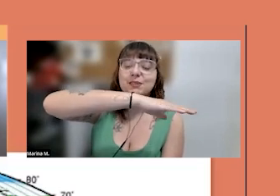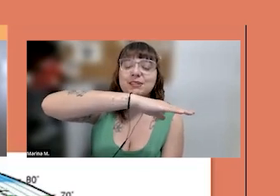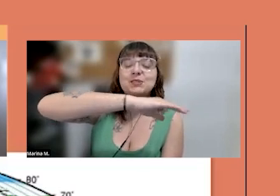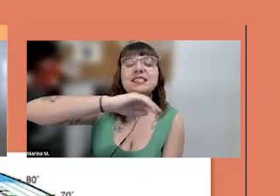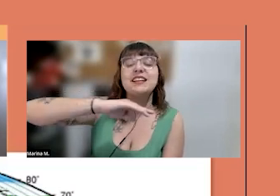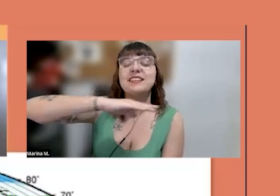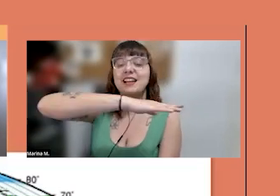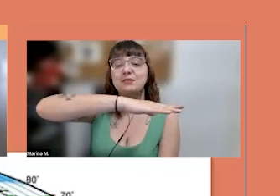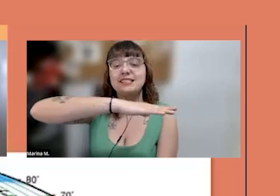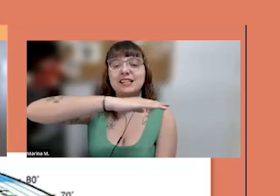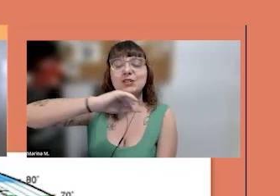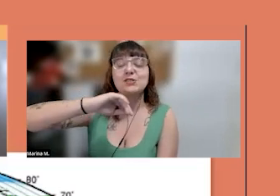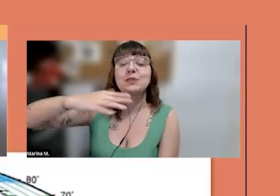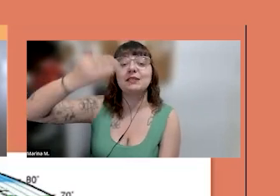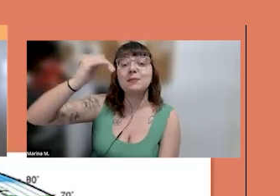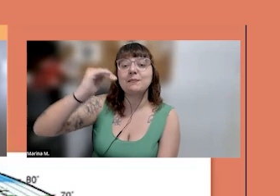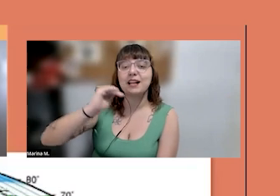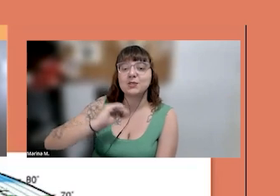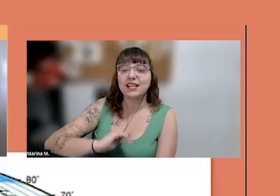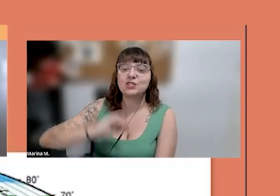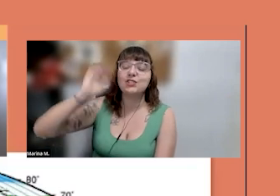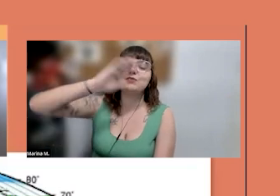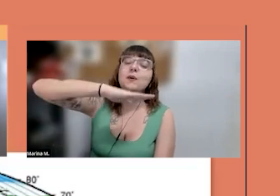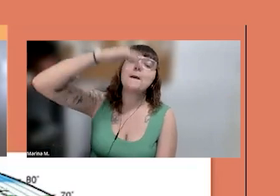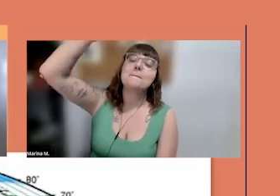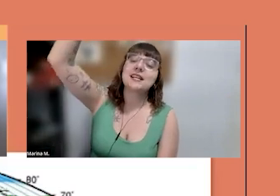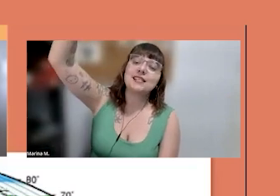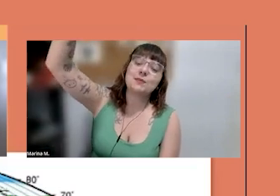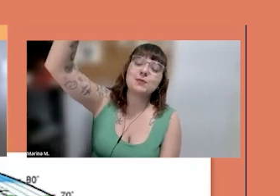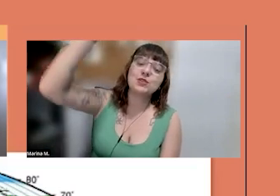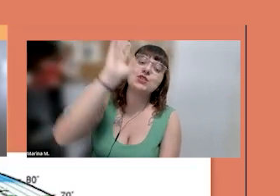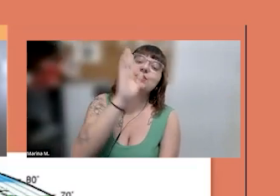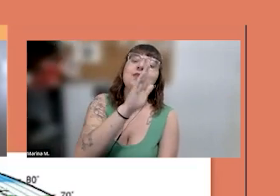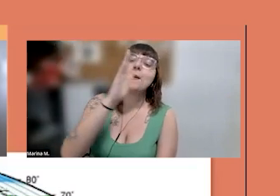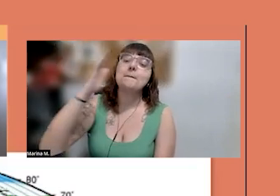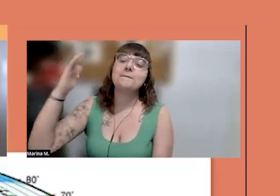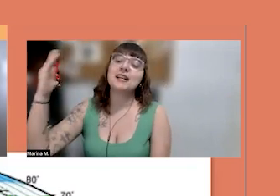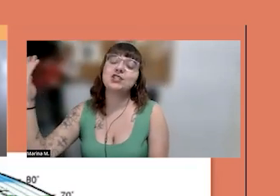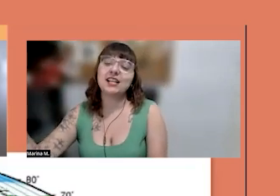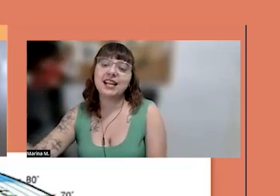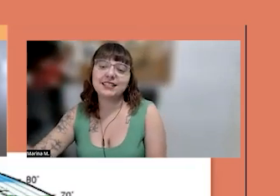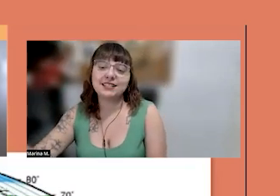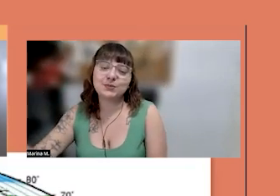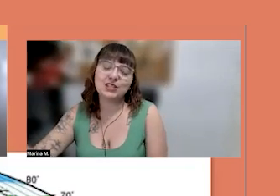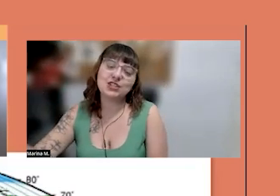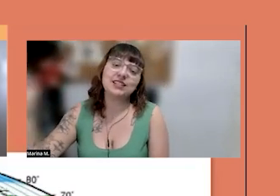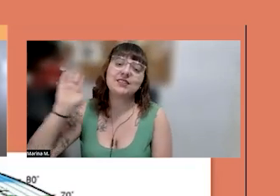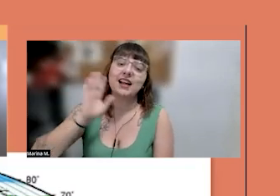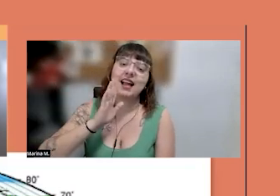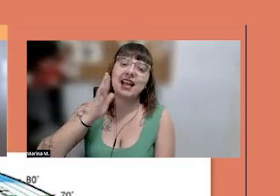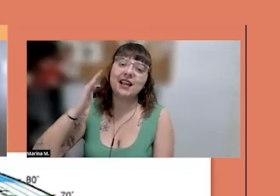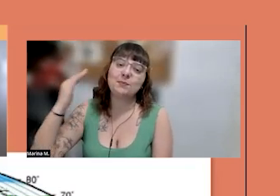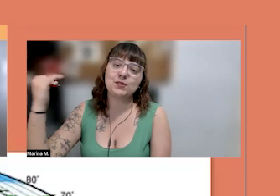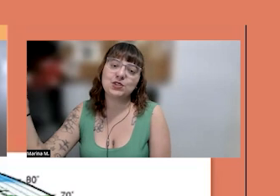da linha do Equador, né? Que é essa linha horizontal. Então, para baixo é negativo, para cima é positivo, para a direita do